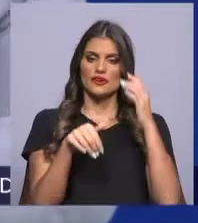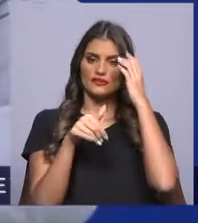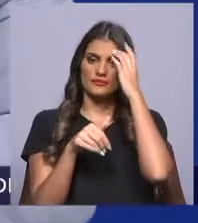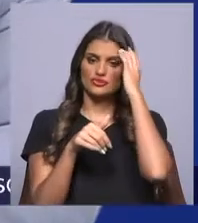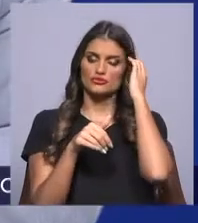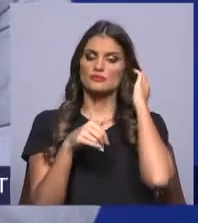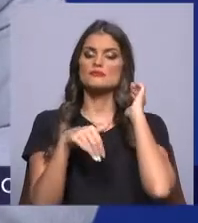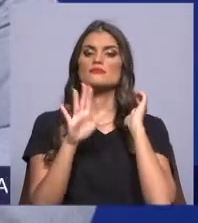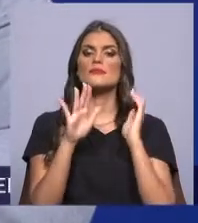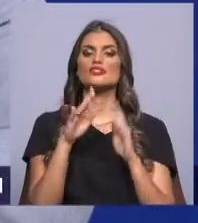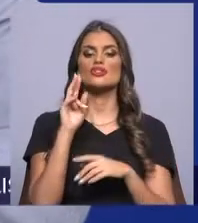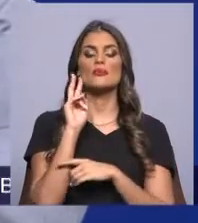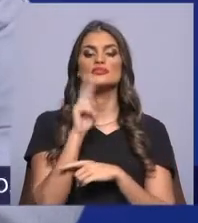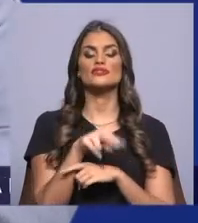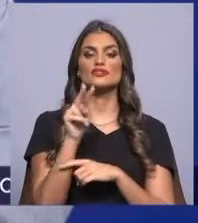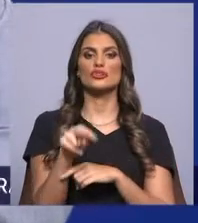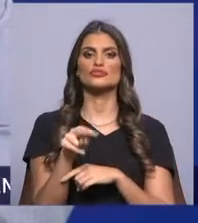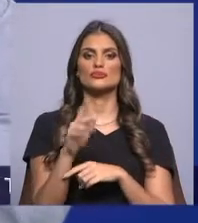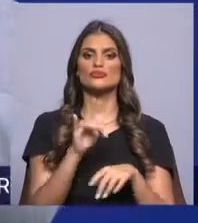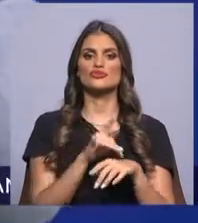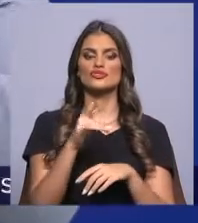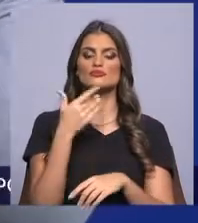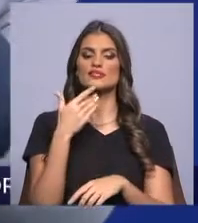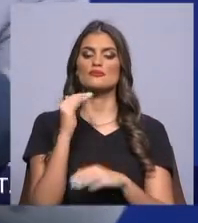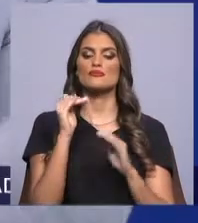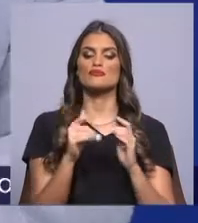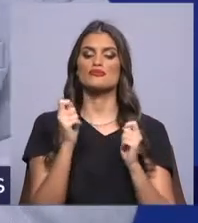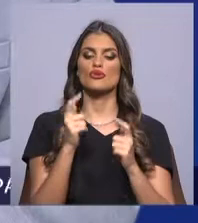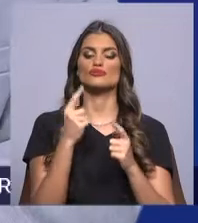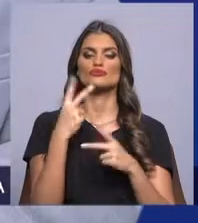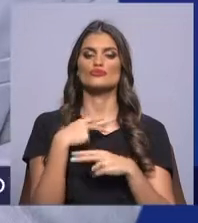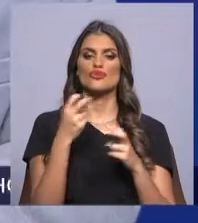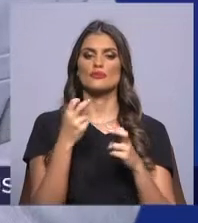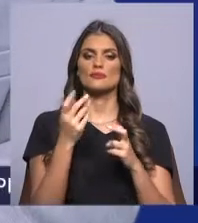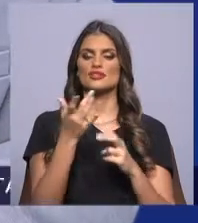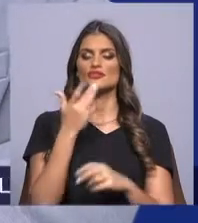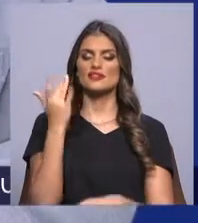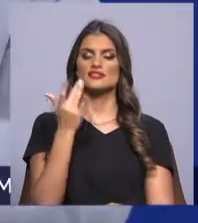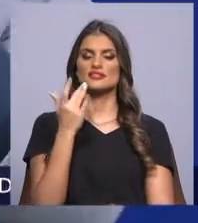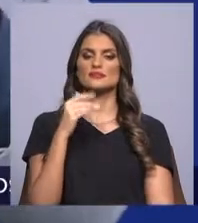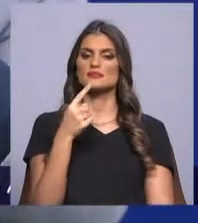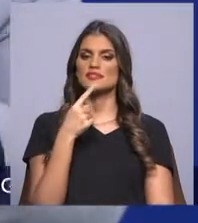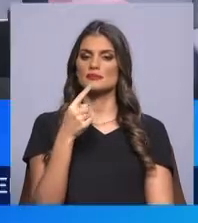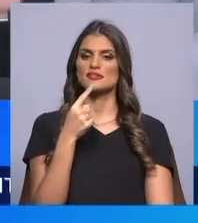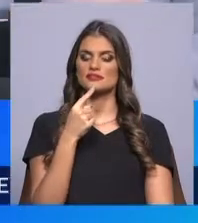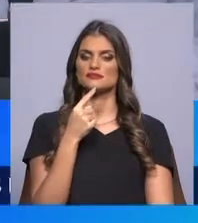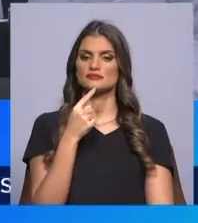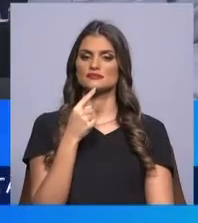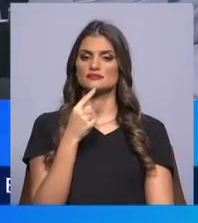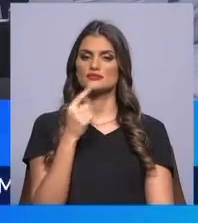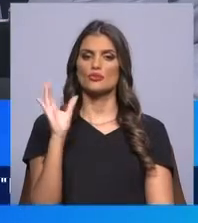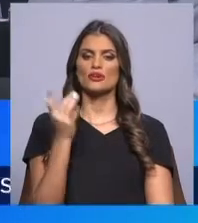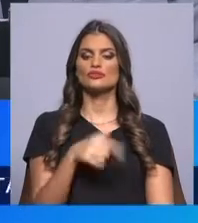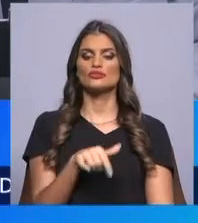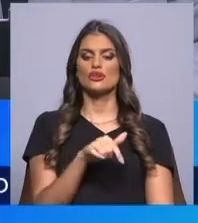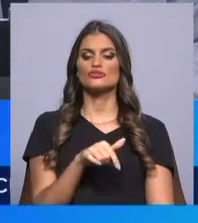mais observadores, astrónomos profissionais e amadores para descobrir estes corpos, mais facilmente se percebe quando é que nós temos